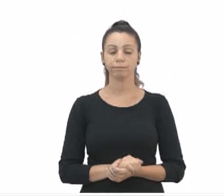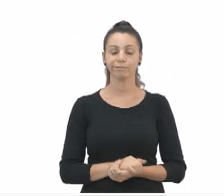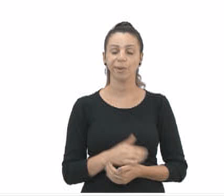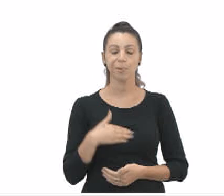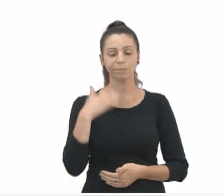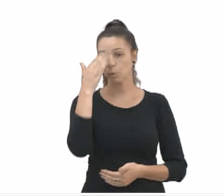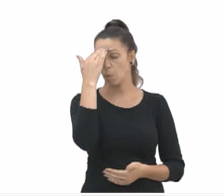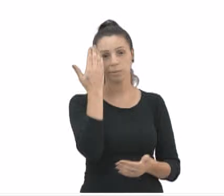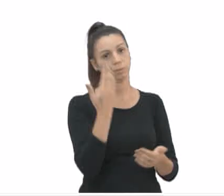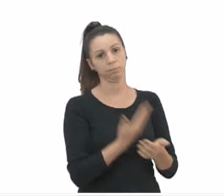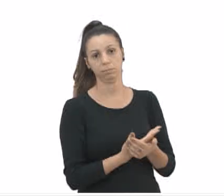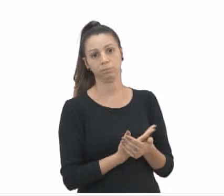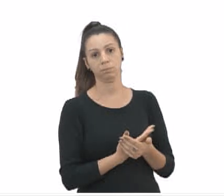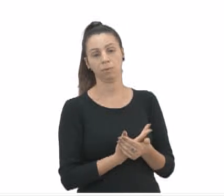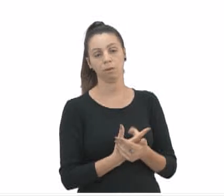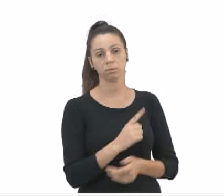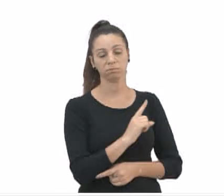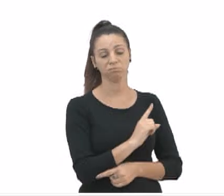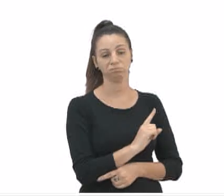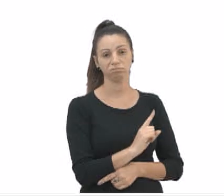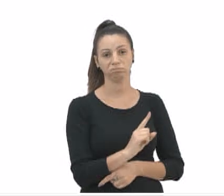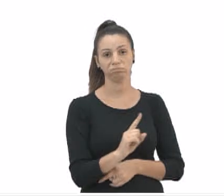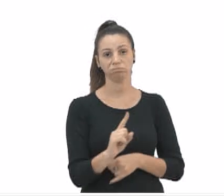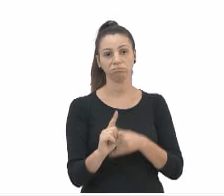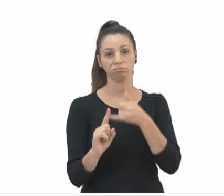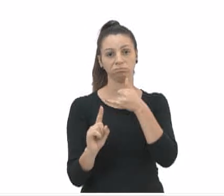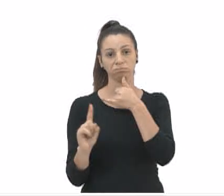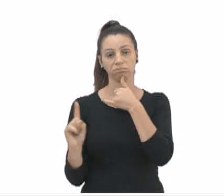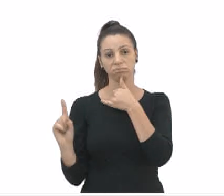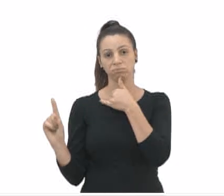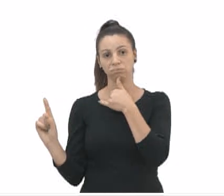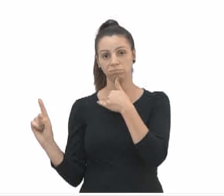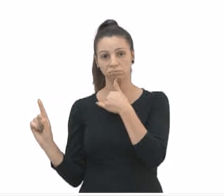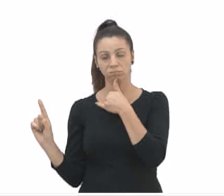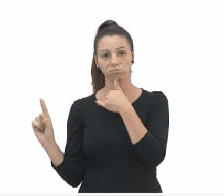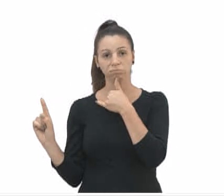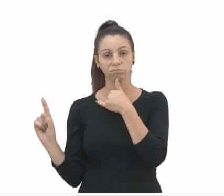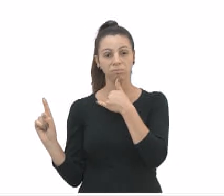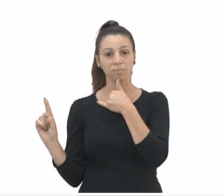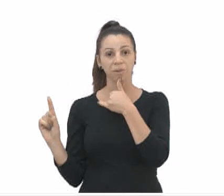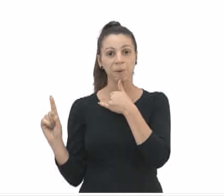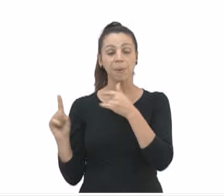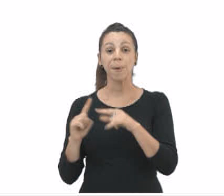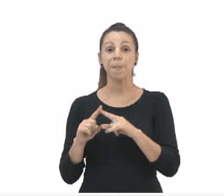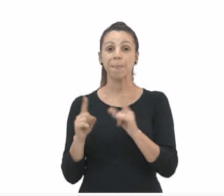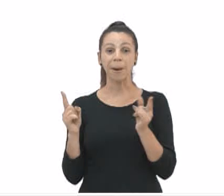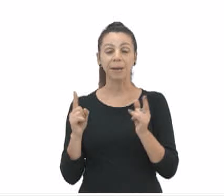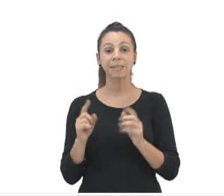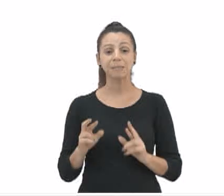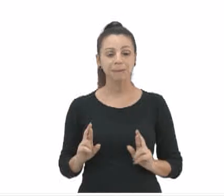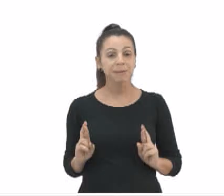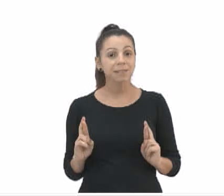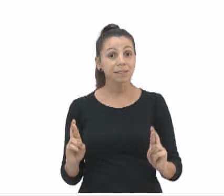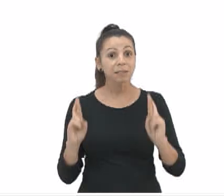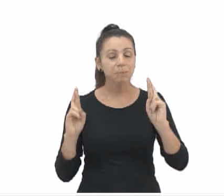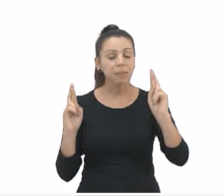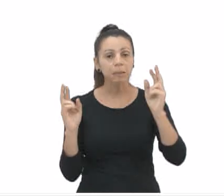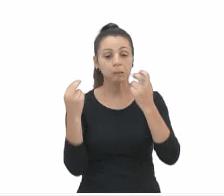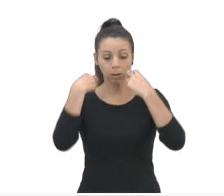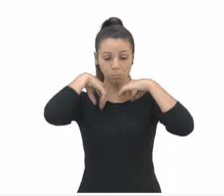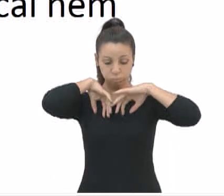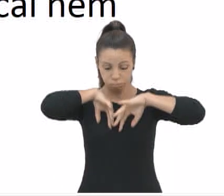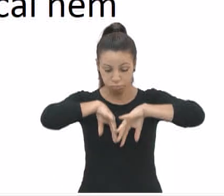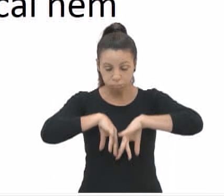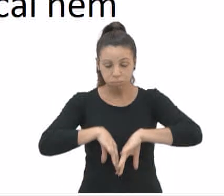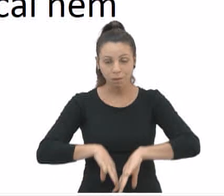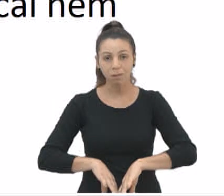Boquiaberta, saí devagar, mas em breve a esperança de novo me tomava toda